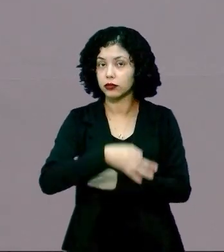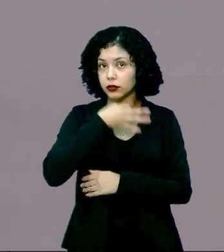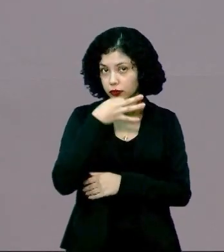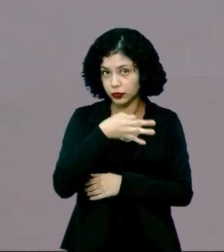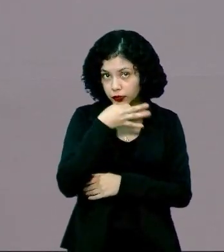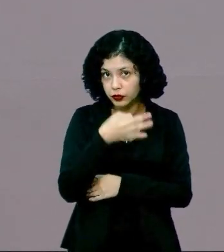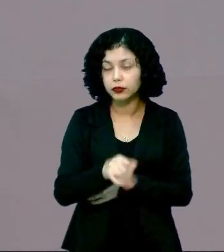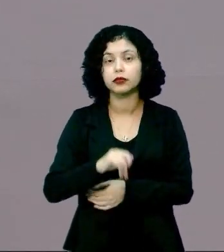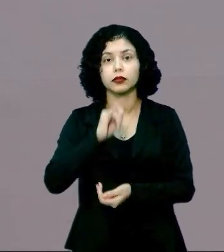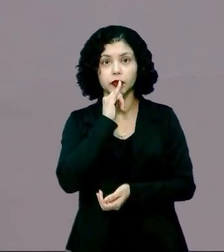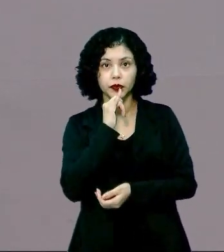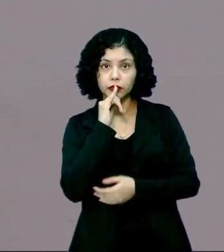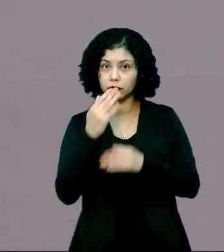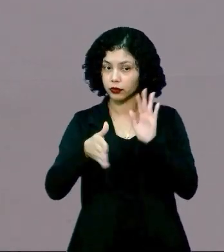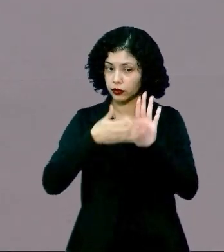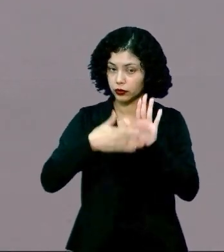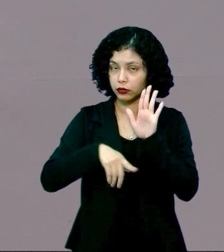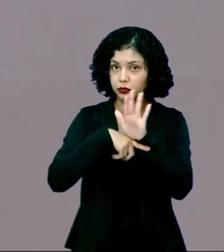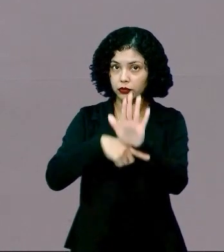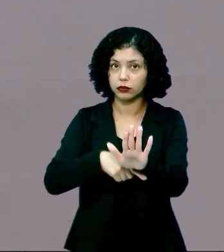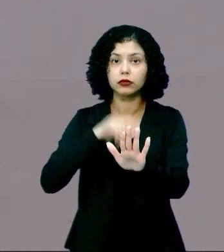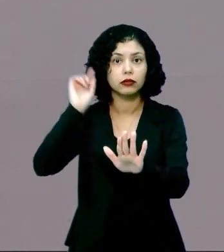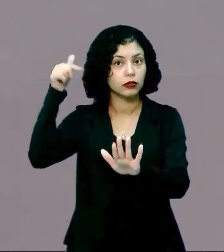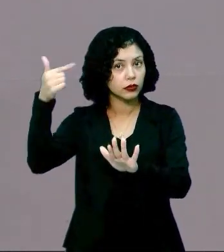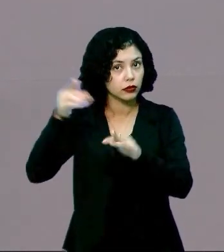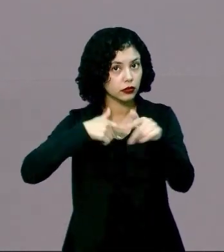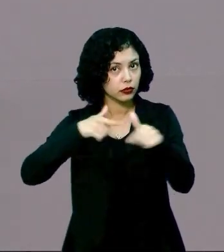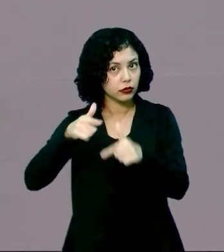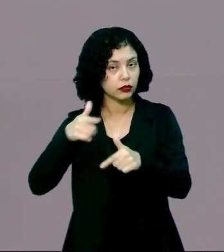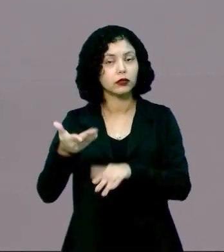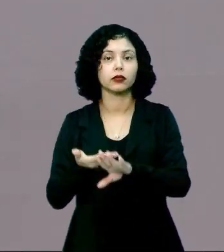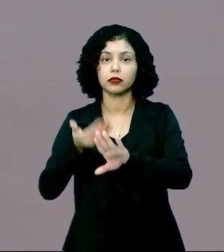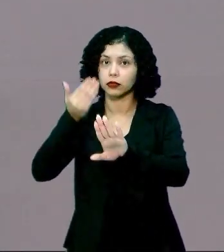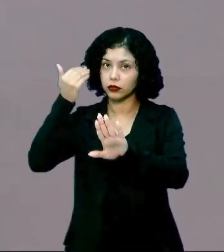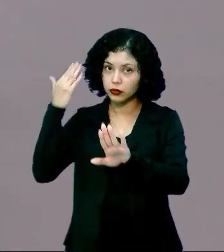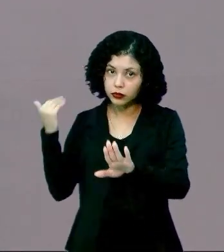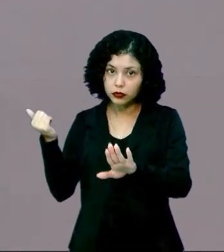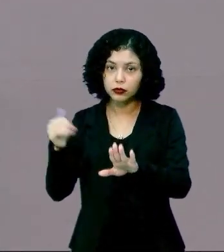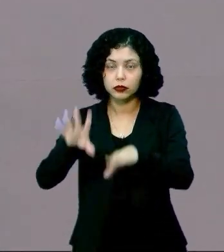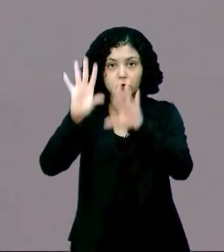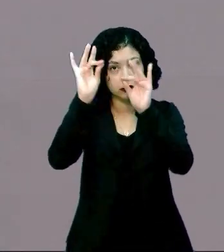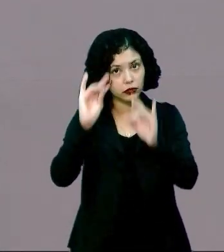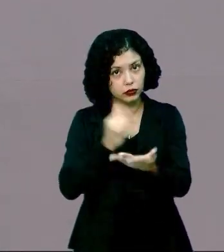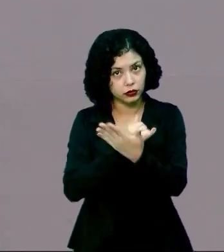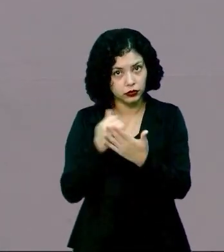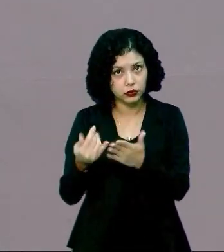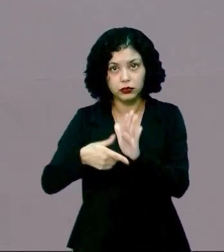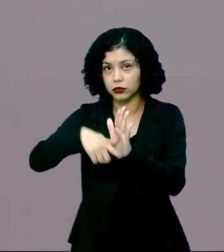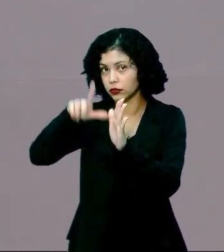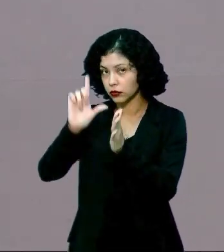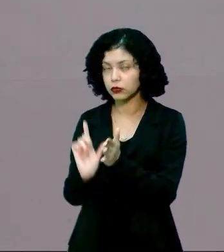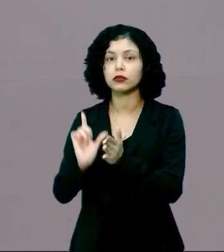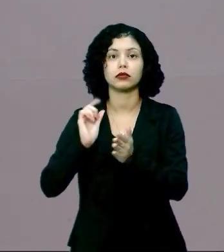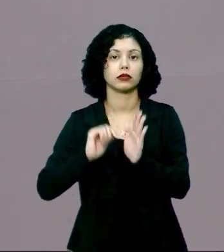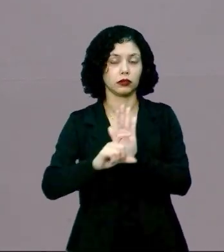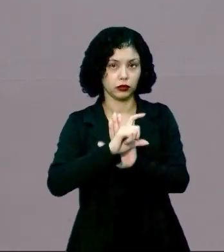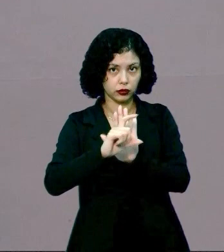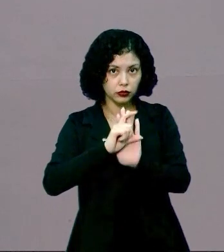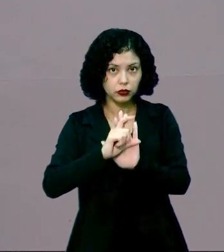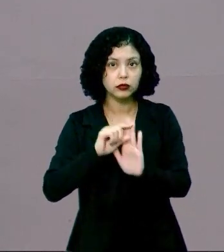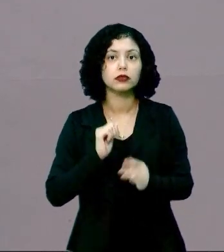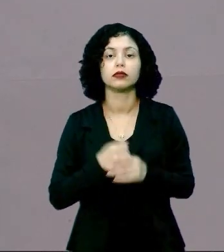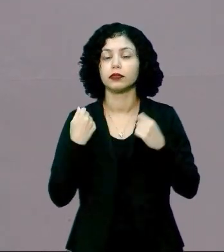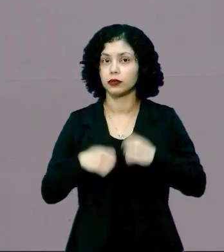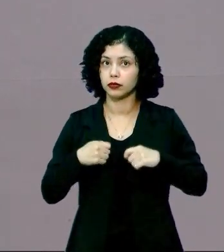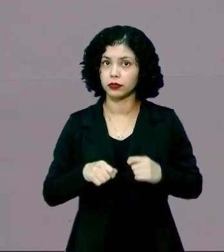exemplos que comprovem que aquilo que foi trabalhado lá no esqueleto da introdução, que foi antecedido, né? Ele